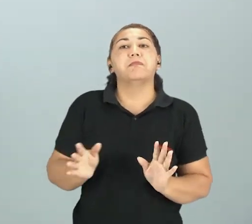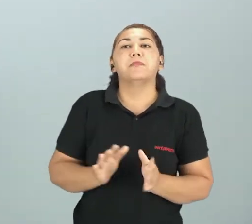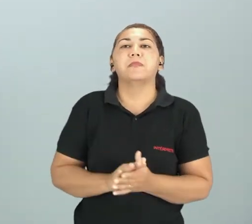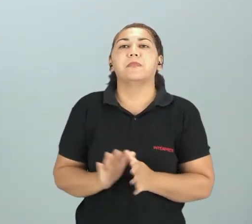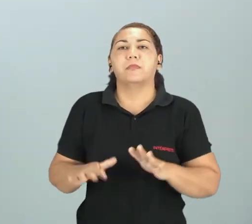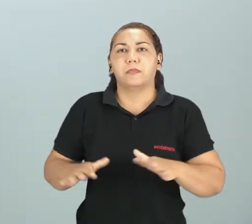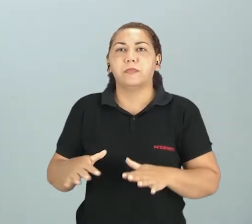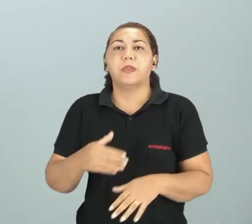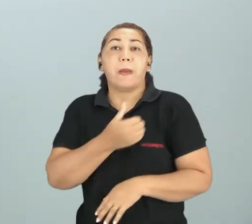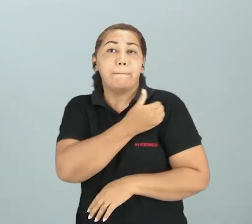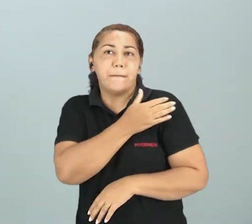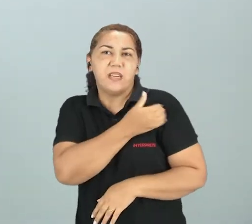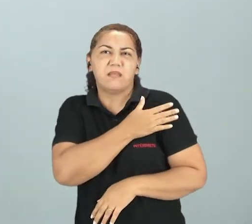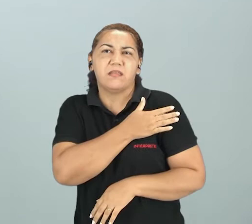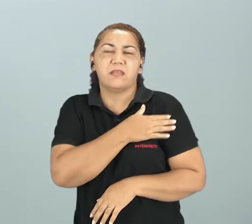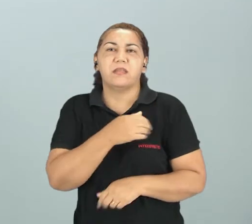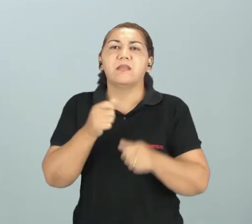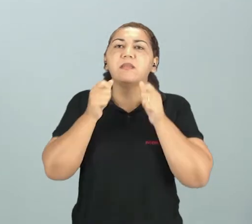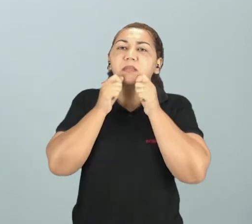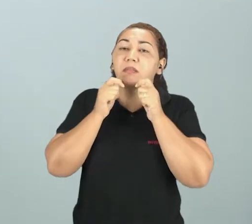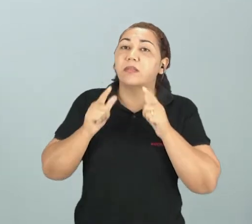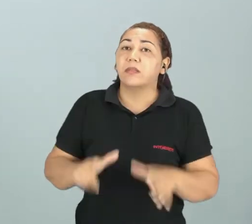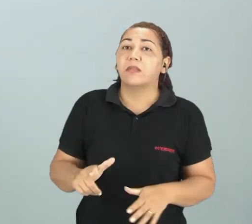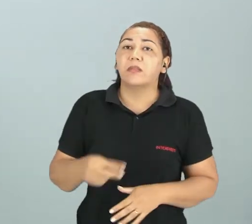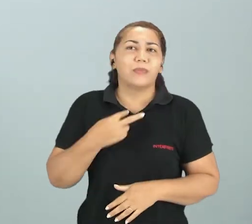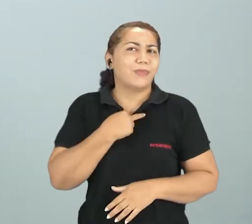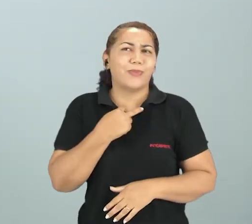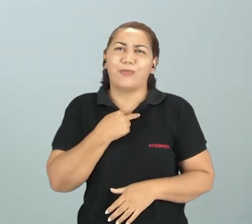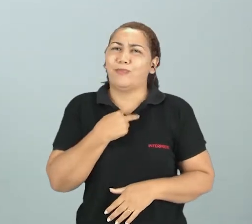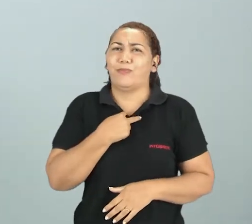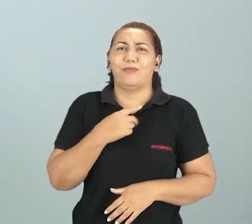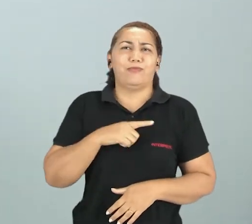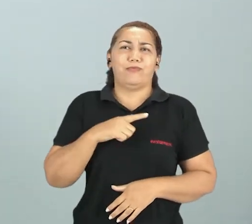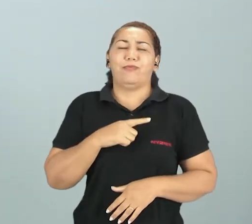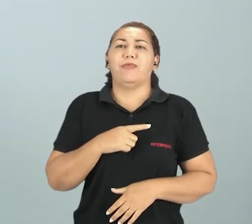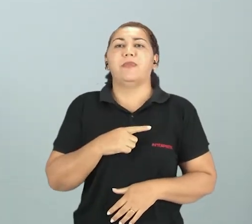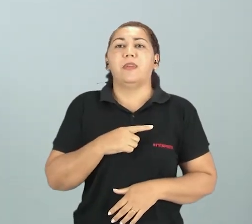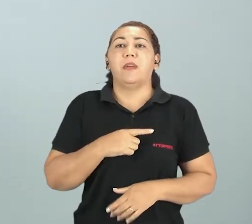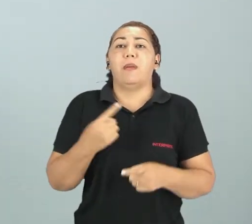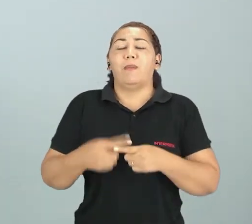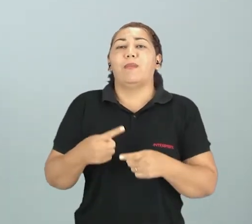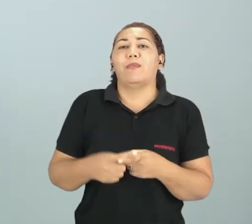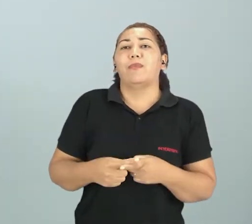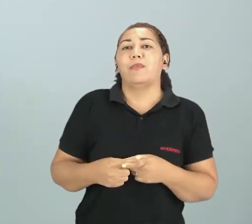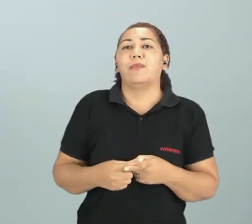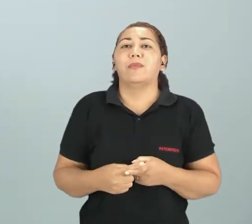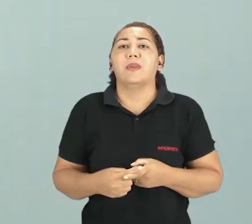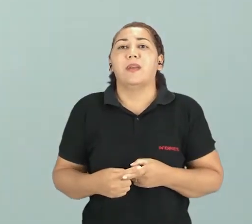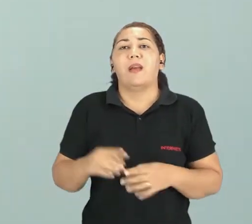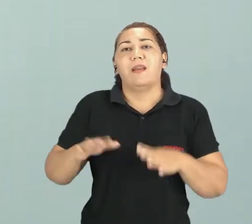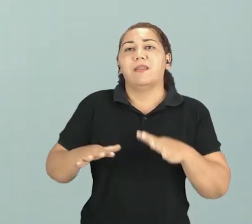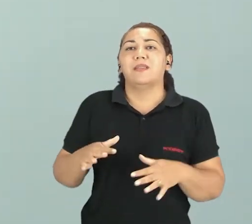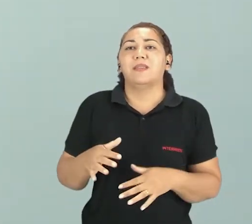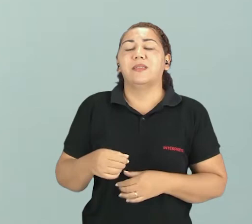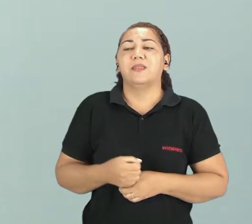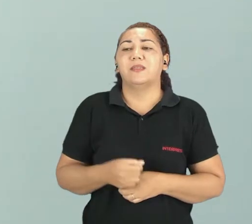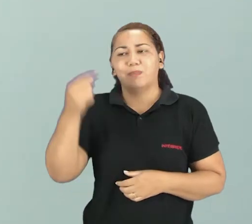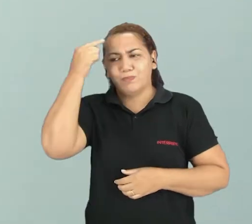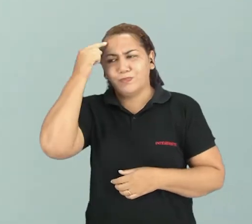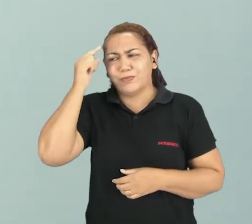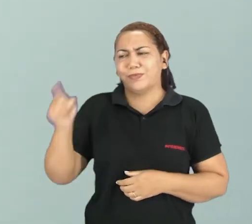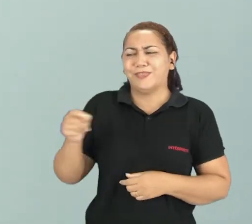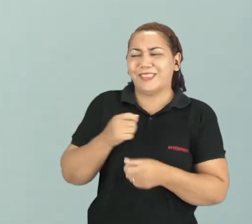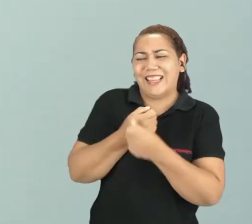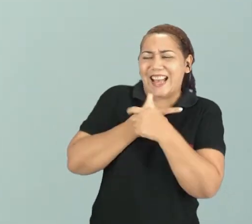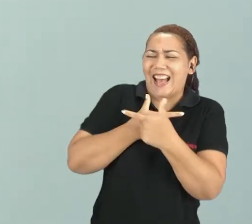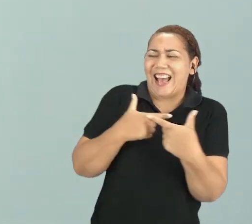ficar zombando de ninguém ou achando que ele está falando engraçado ou errado. Porque, às vezes, no habitual dele, ele está acostumado